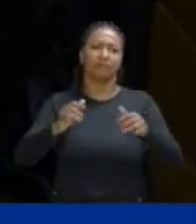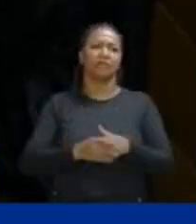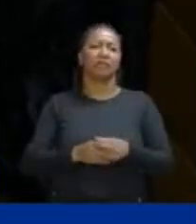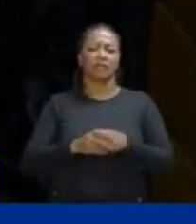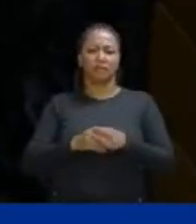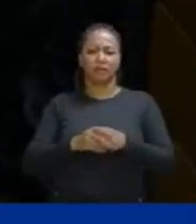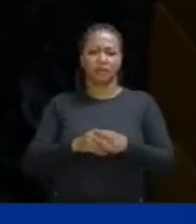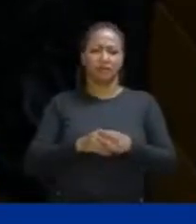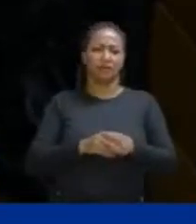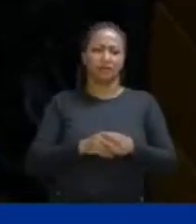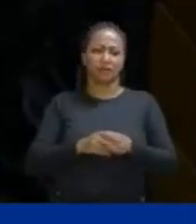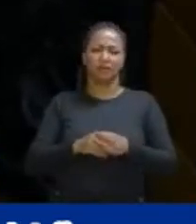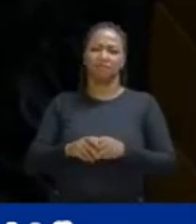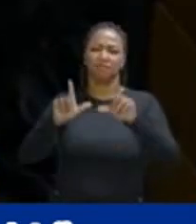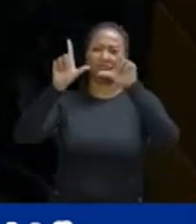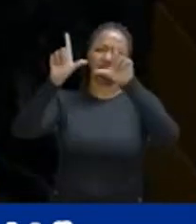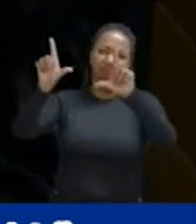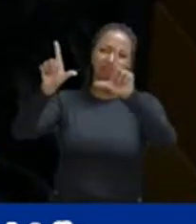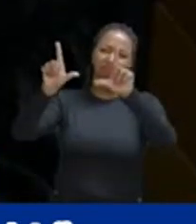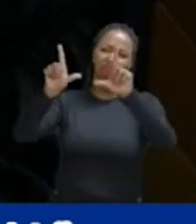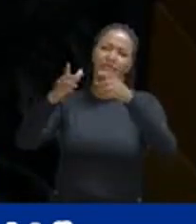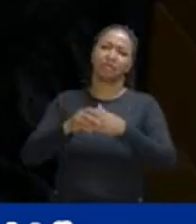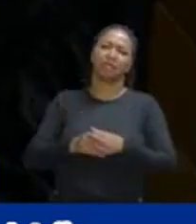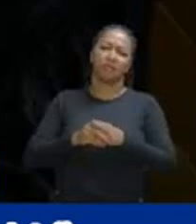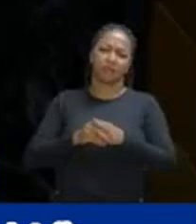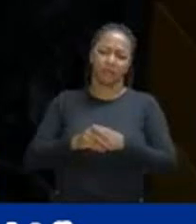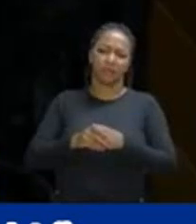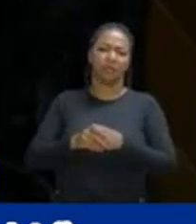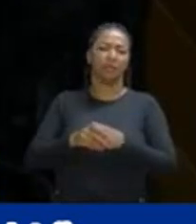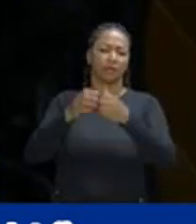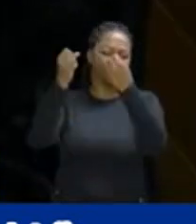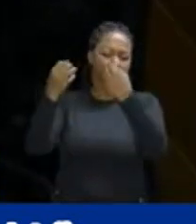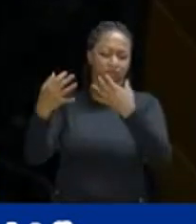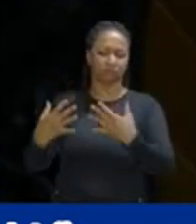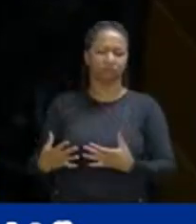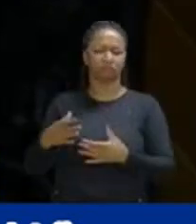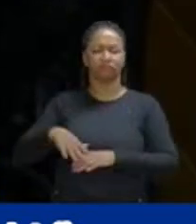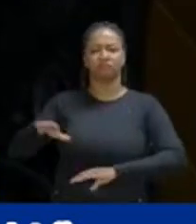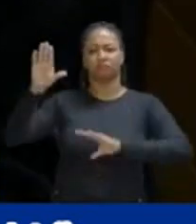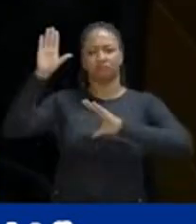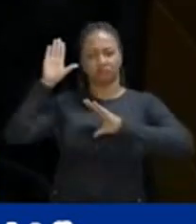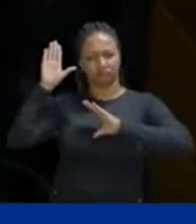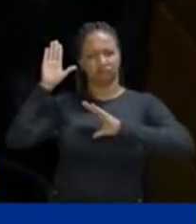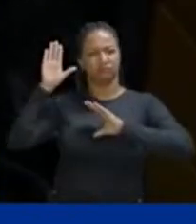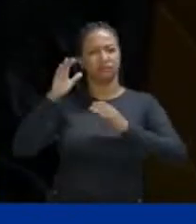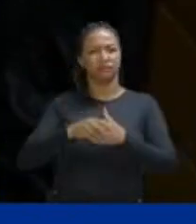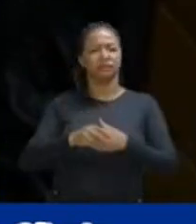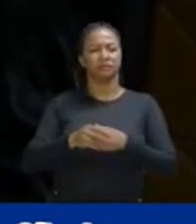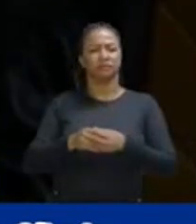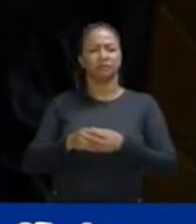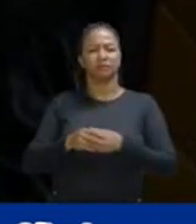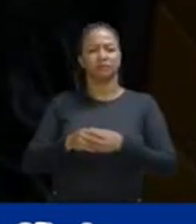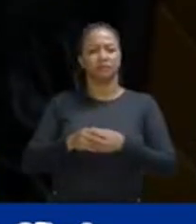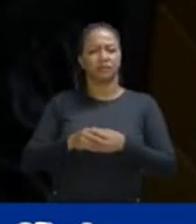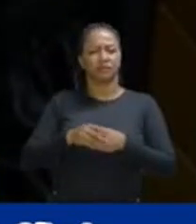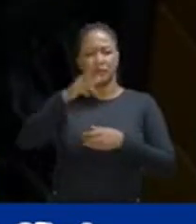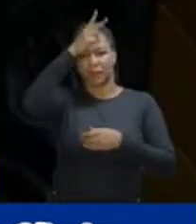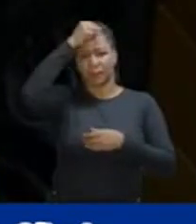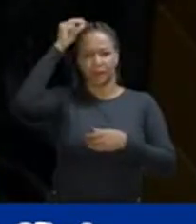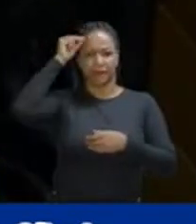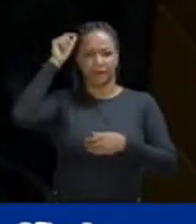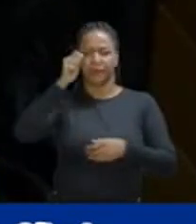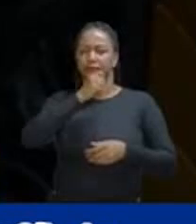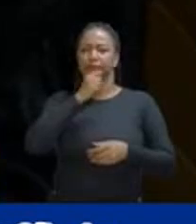de outdoor. Em síntese, afirma a recorrente que o candidato à reeleição para prefeito no